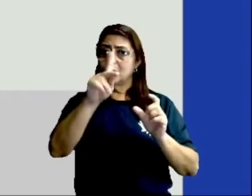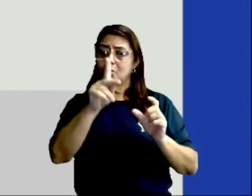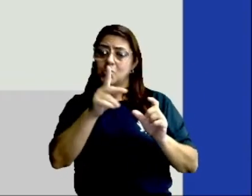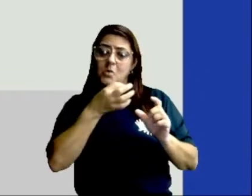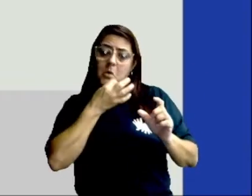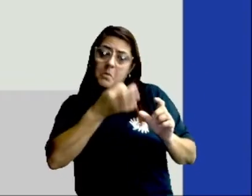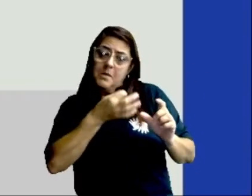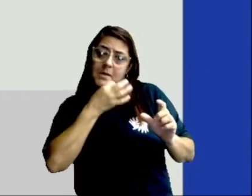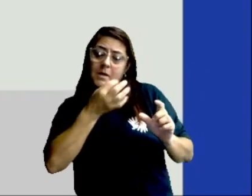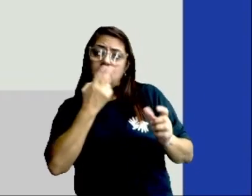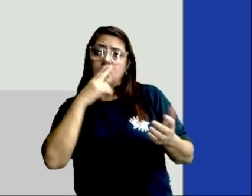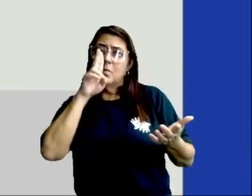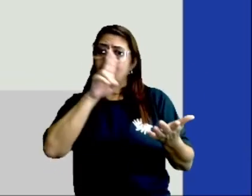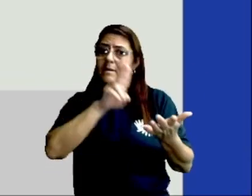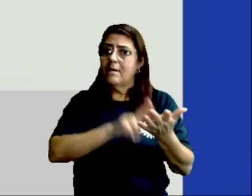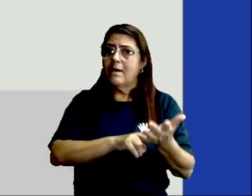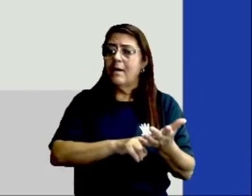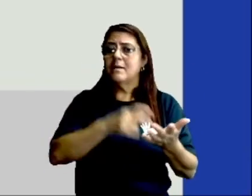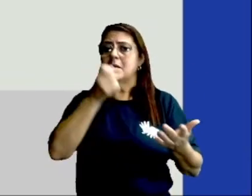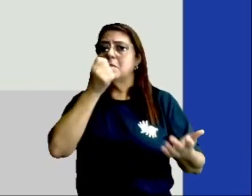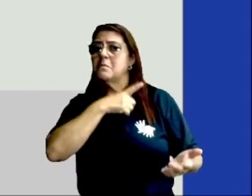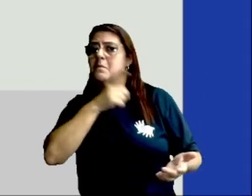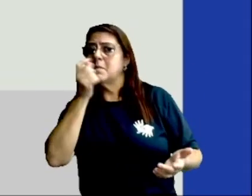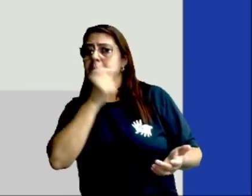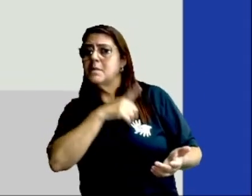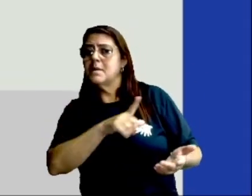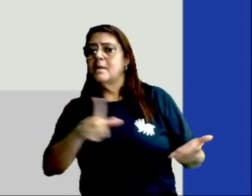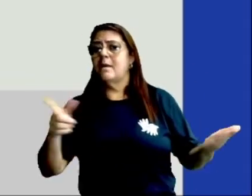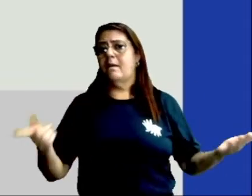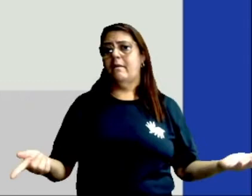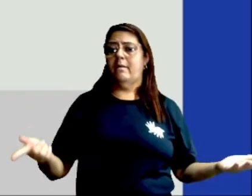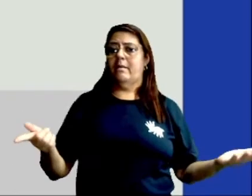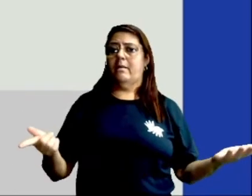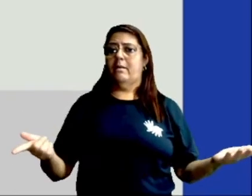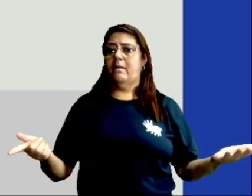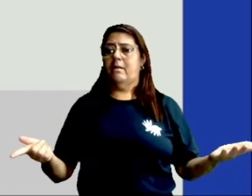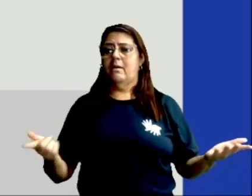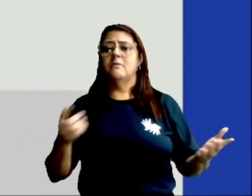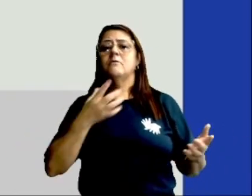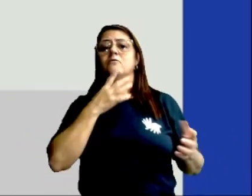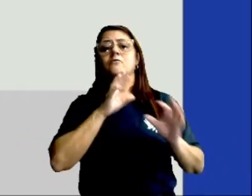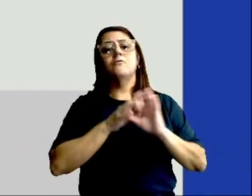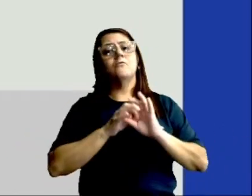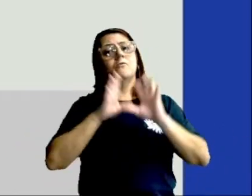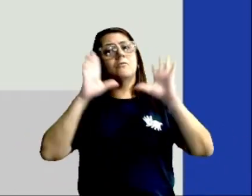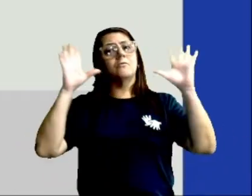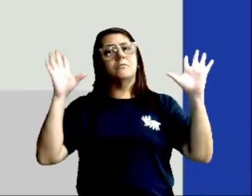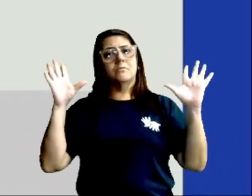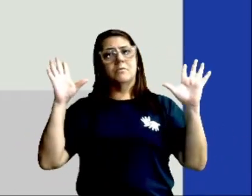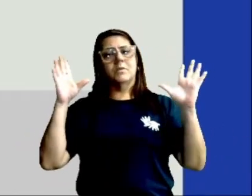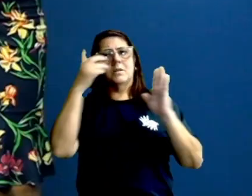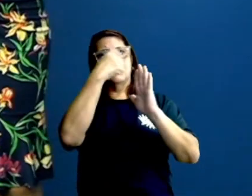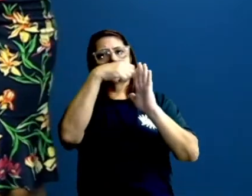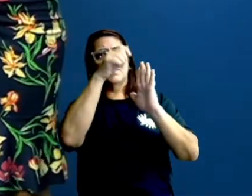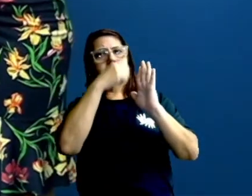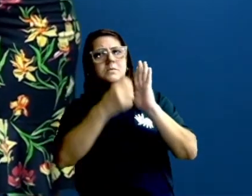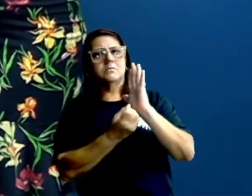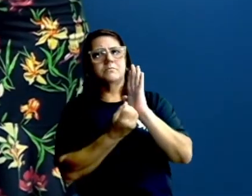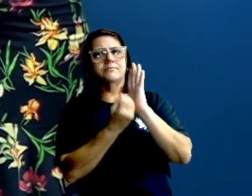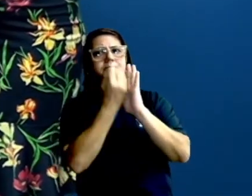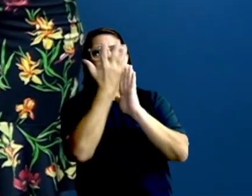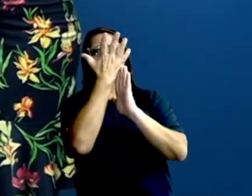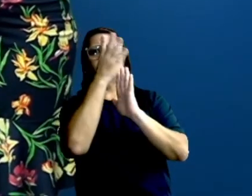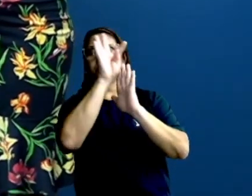ser uma carta, uma crônica. Então, assim, vocês vão ficar à vontade, certo? Vocês vão produzir aí